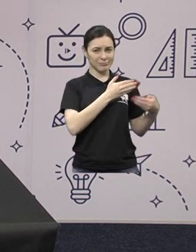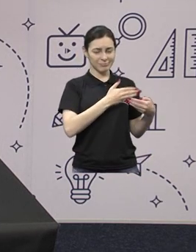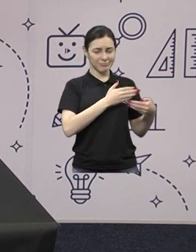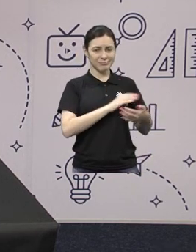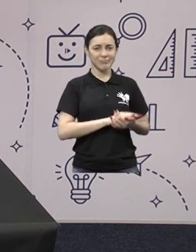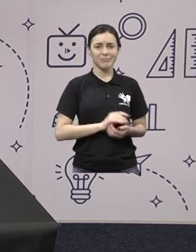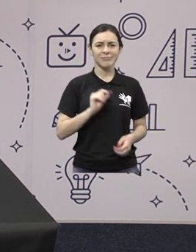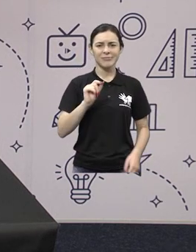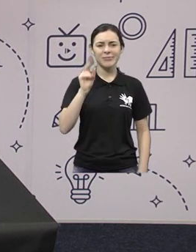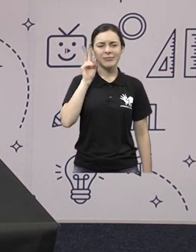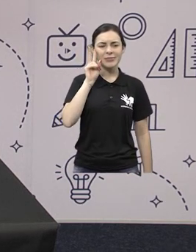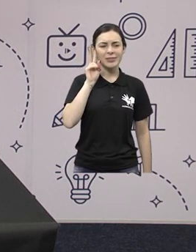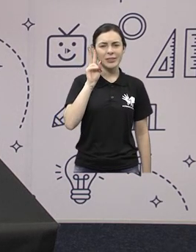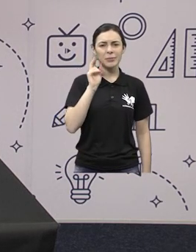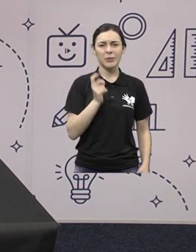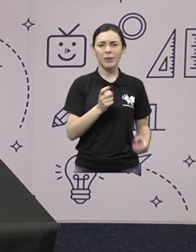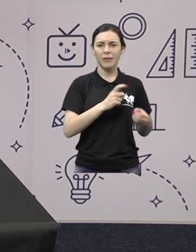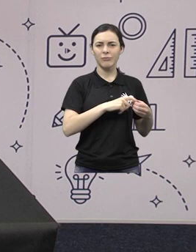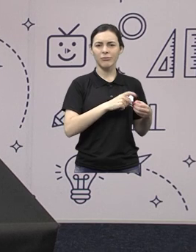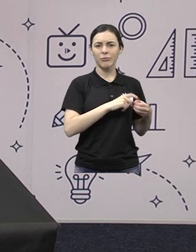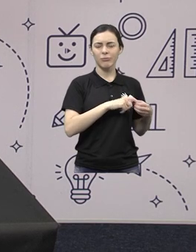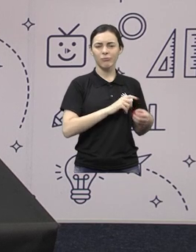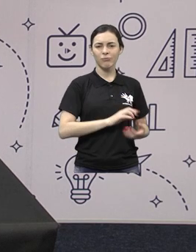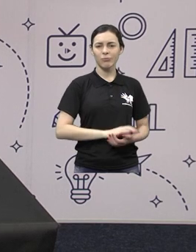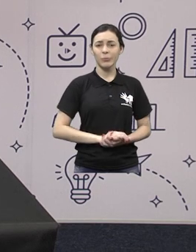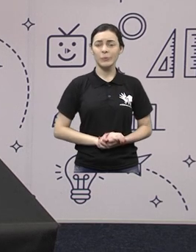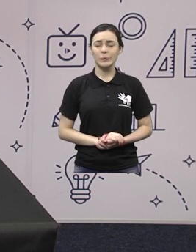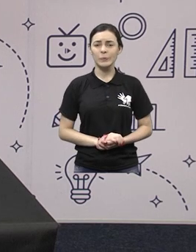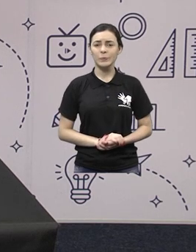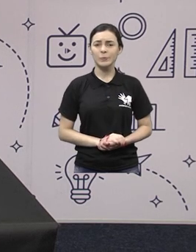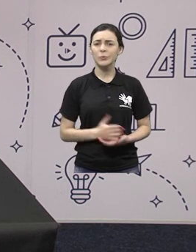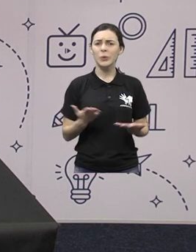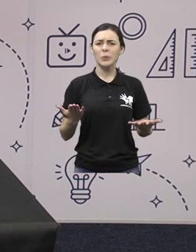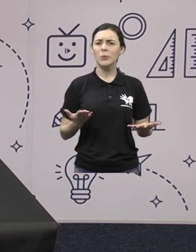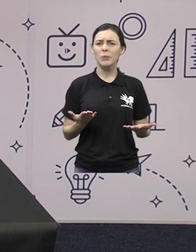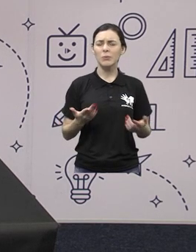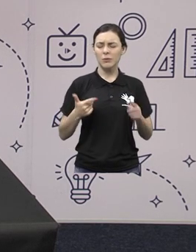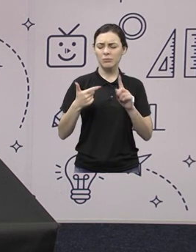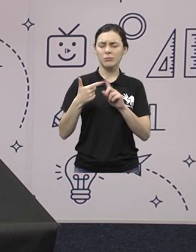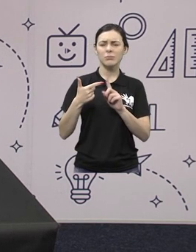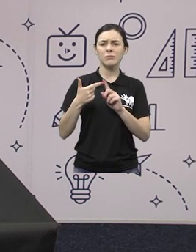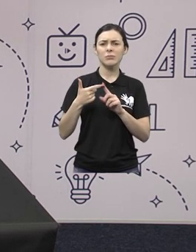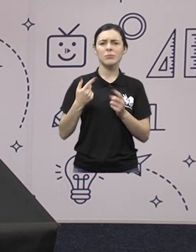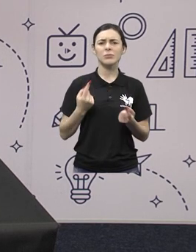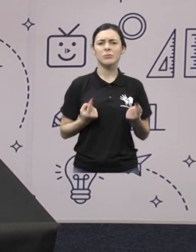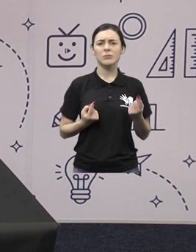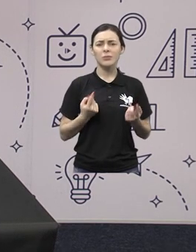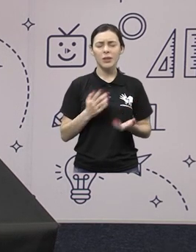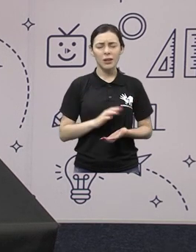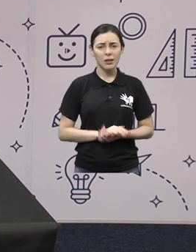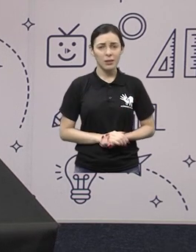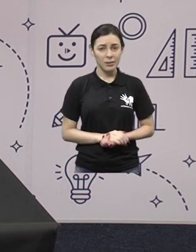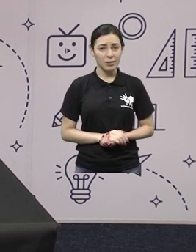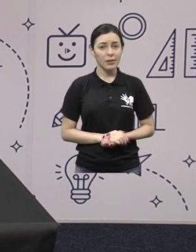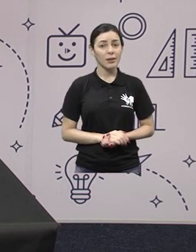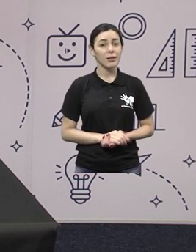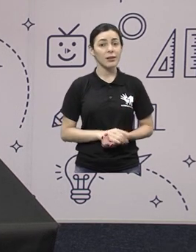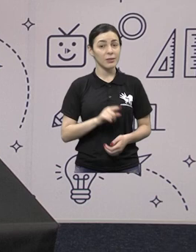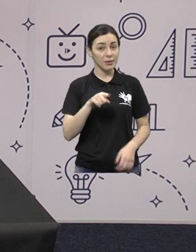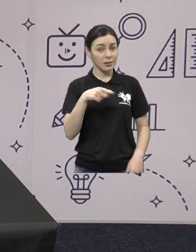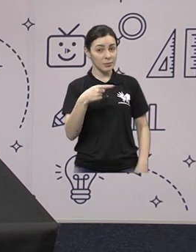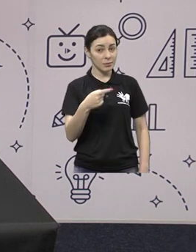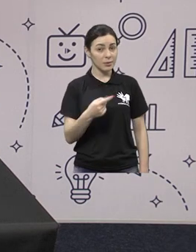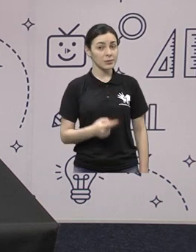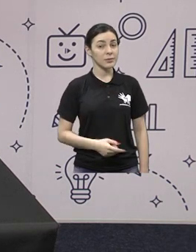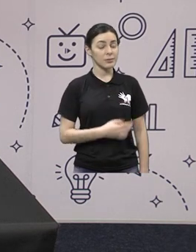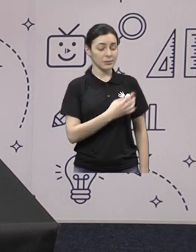gente lembrar. Quem se lembra qual foi? Ó, voltando os ovos. Quem se lembra qual foi a contagem? Muito